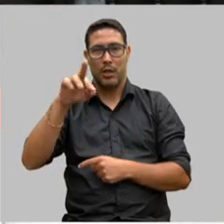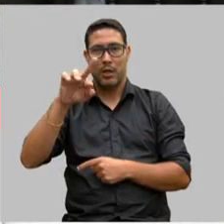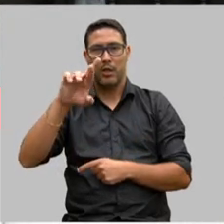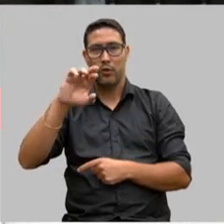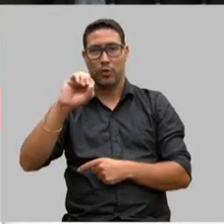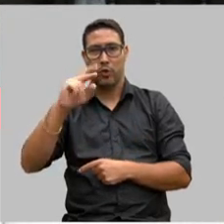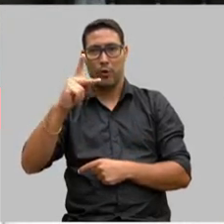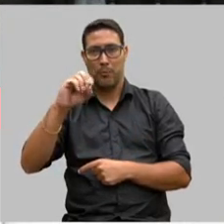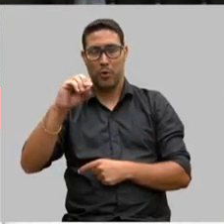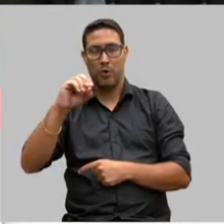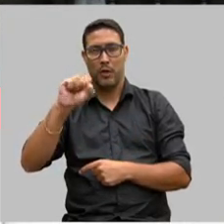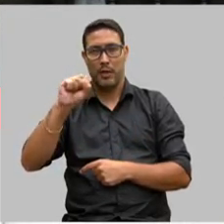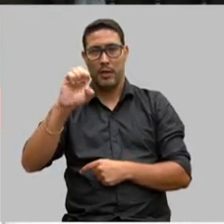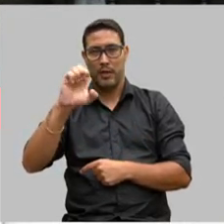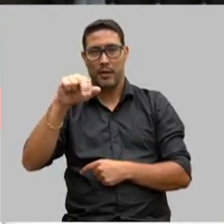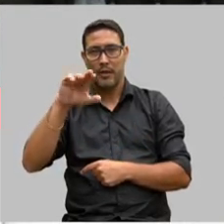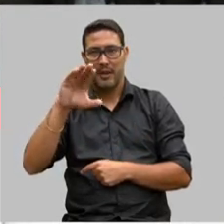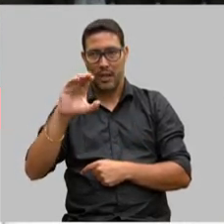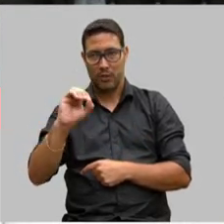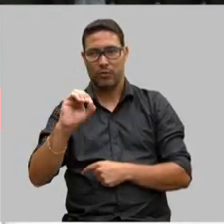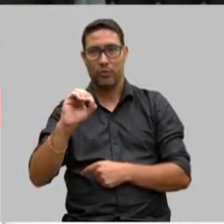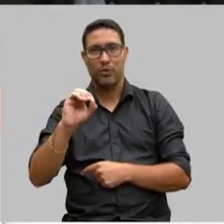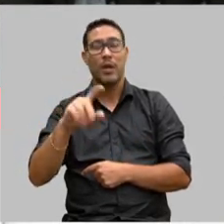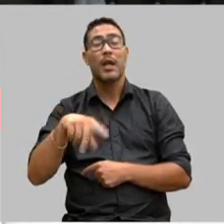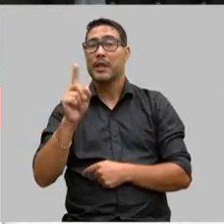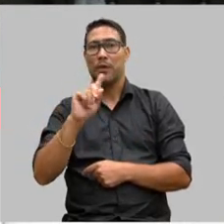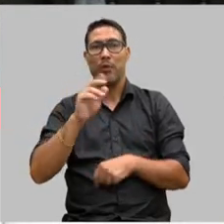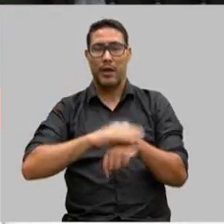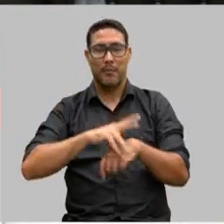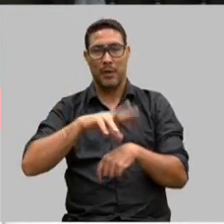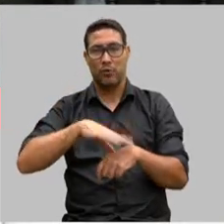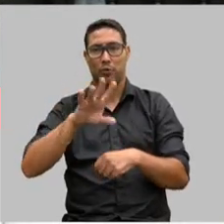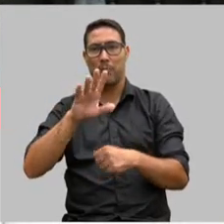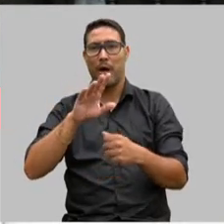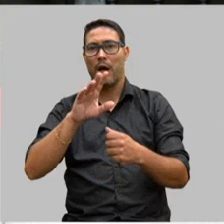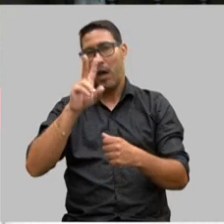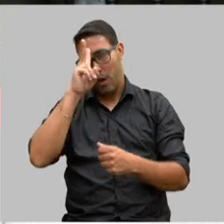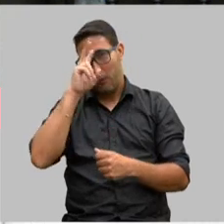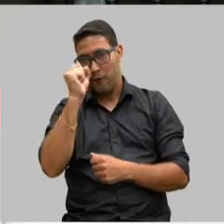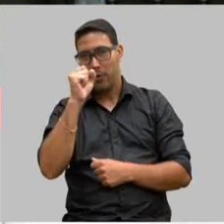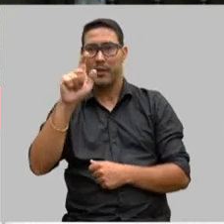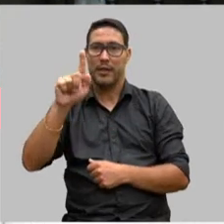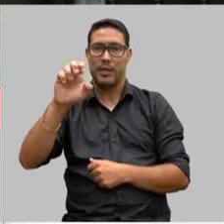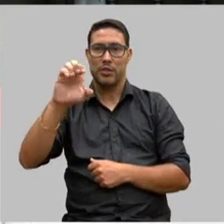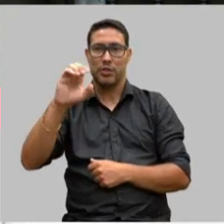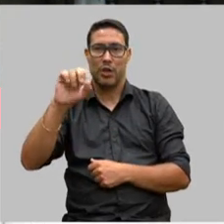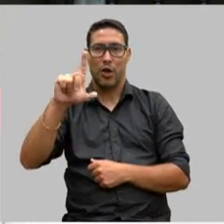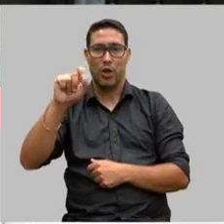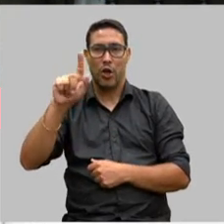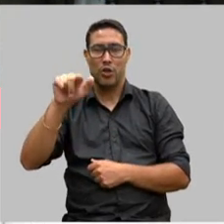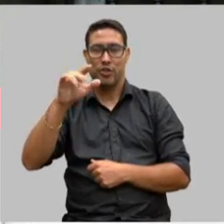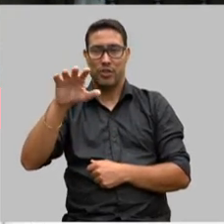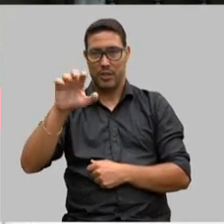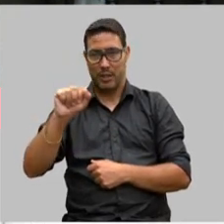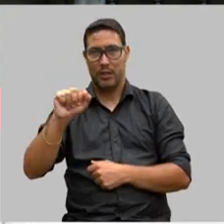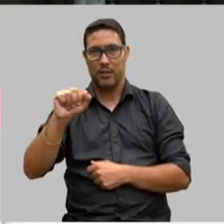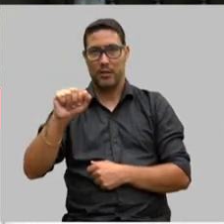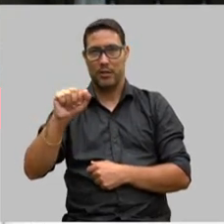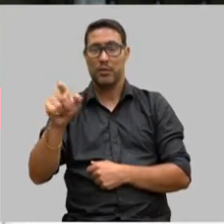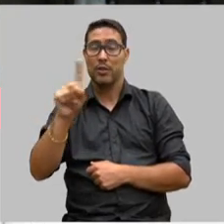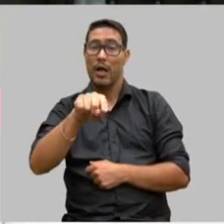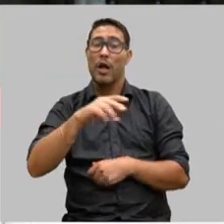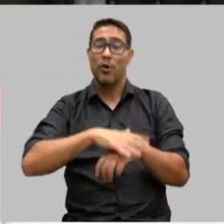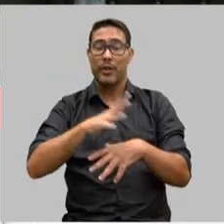quê? Não é mais uma força geológica. A força que está destruindo o planeta chama a